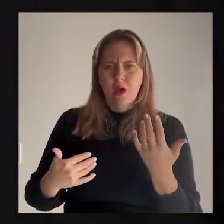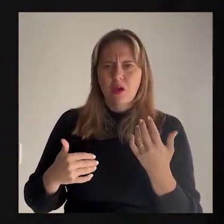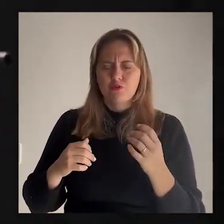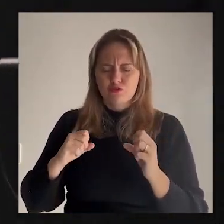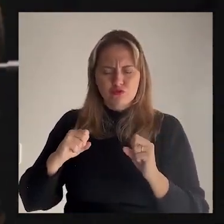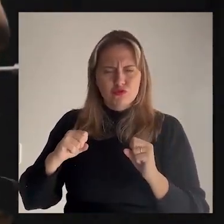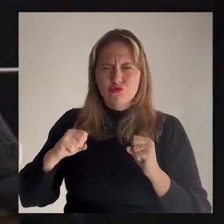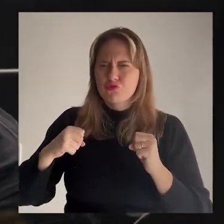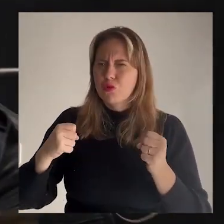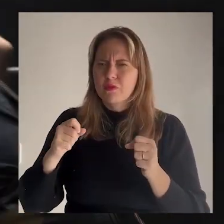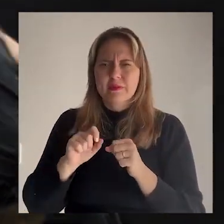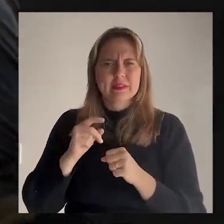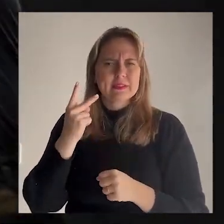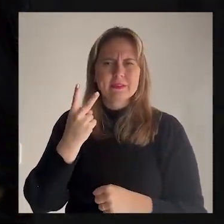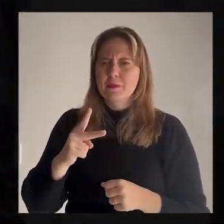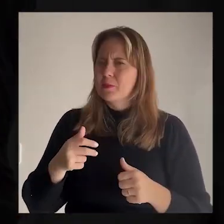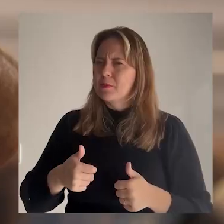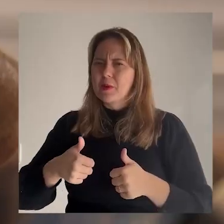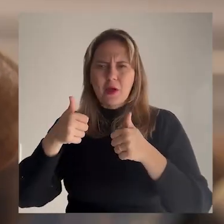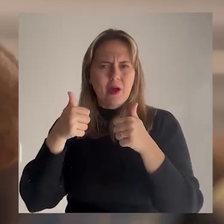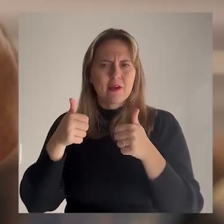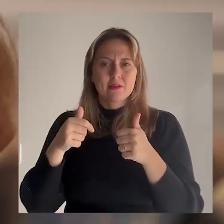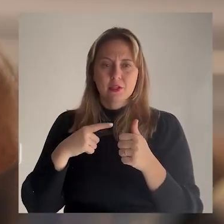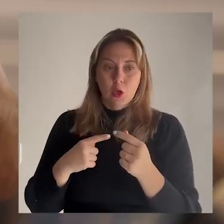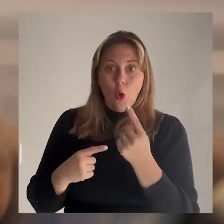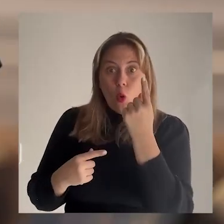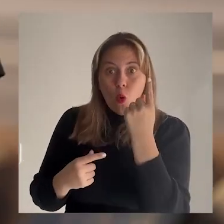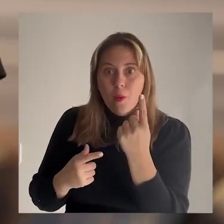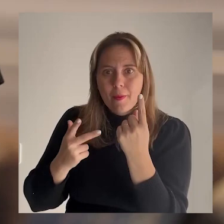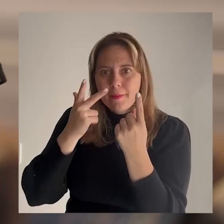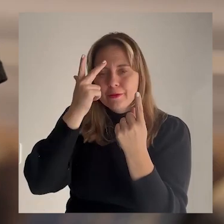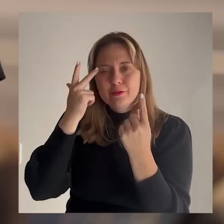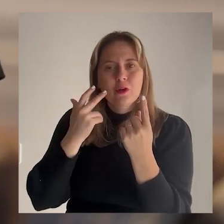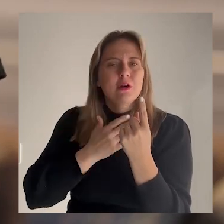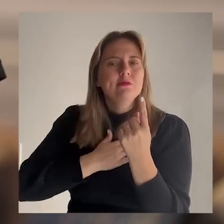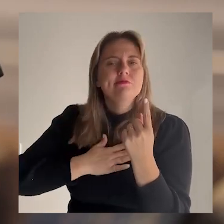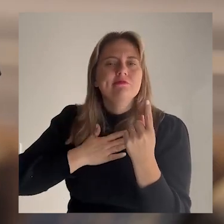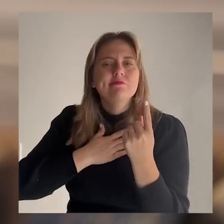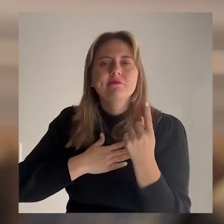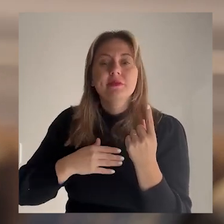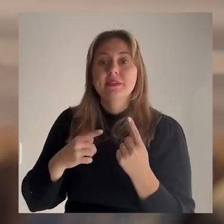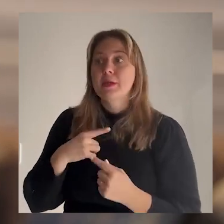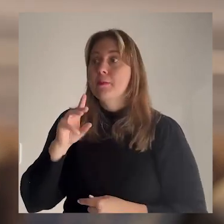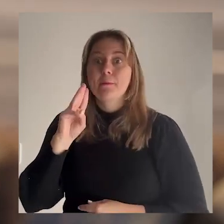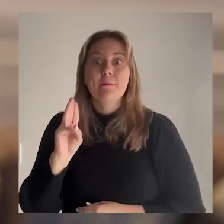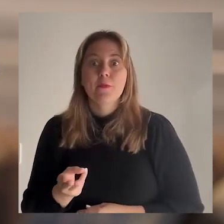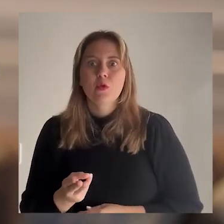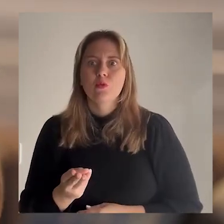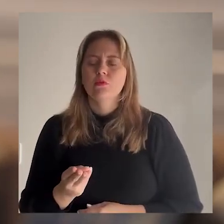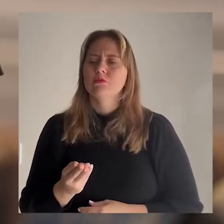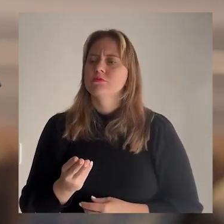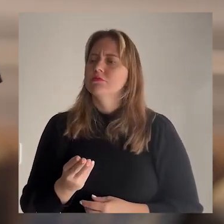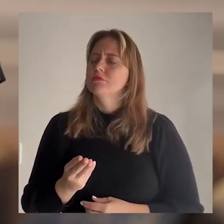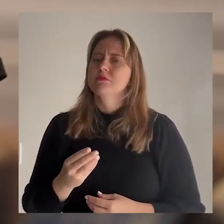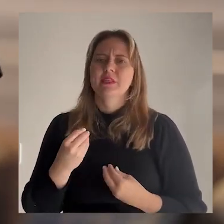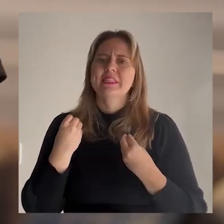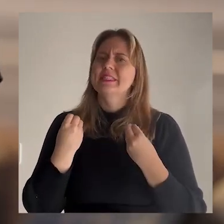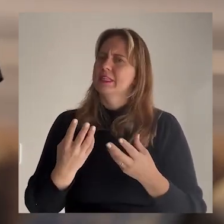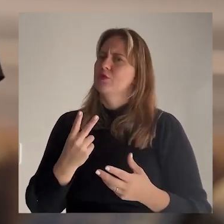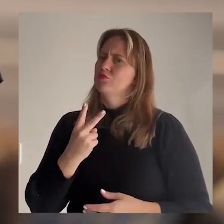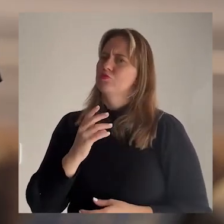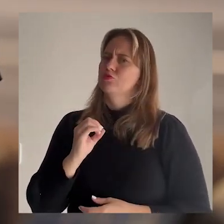máximo, tu tem que fazer o teu melhor. Se tem uma pessoa curtindo, se tem 1000 pessoas, tem que dar os